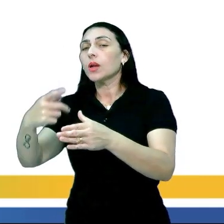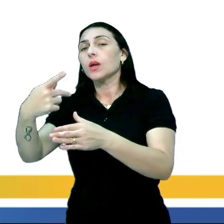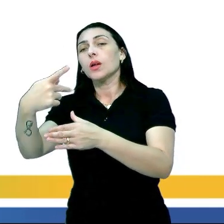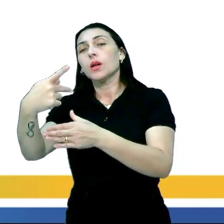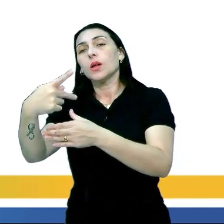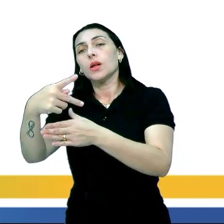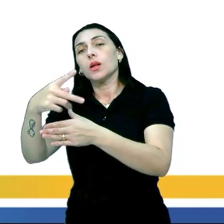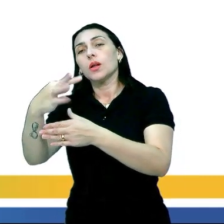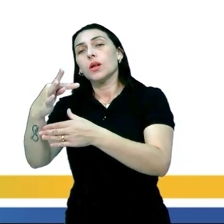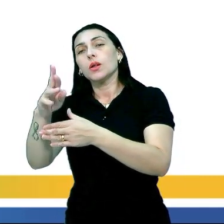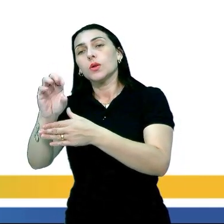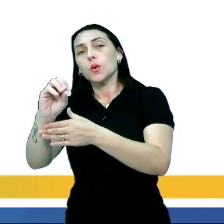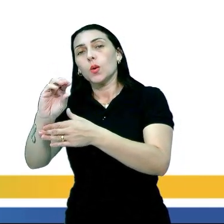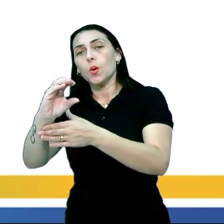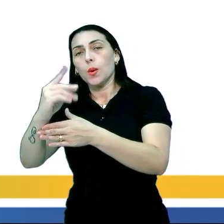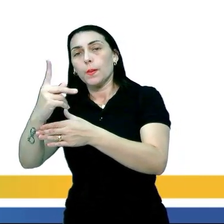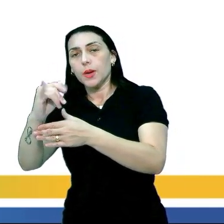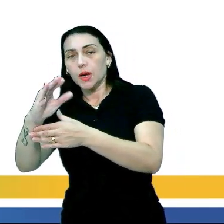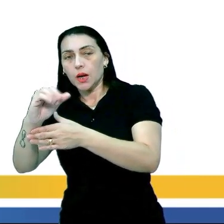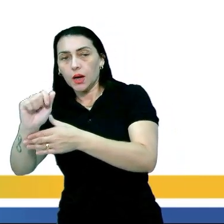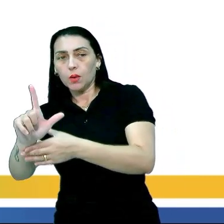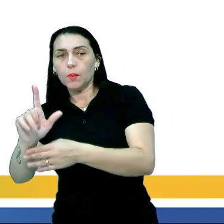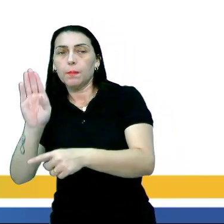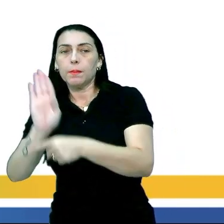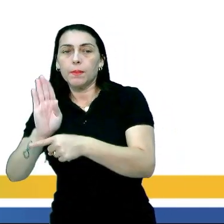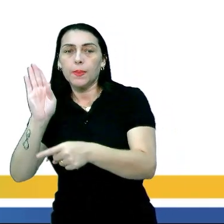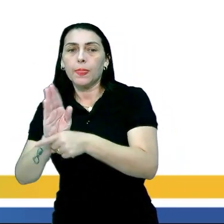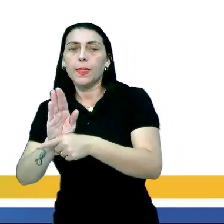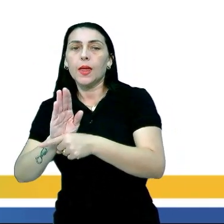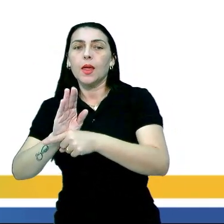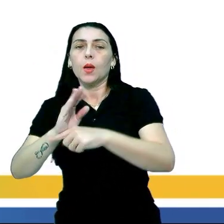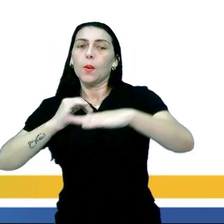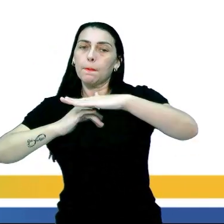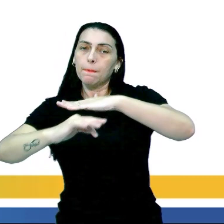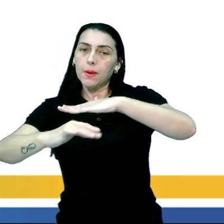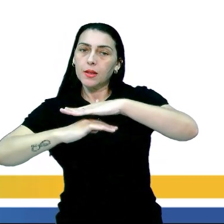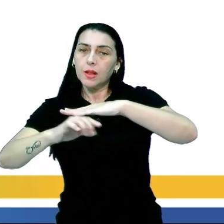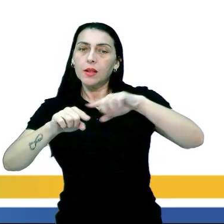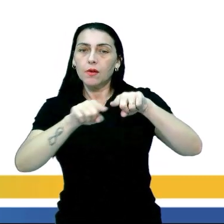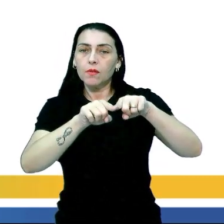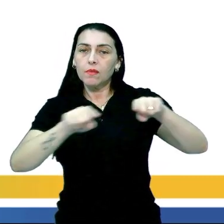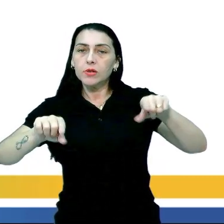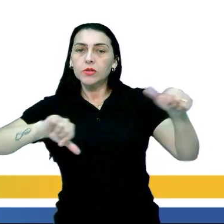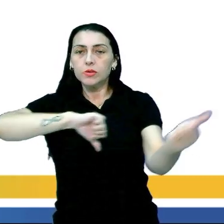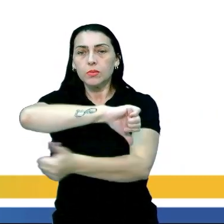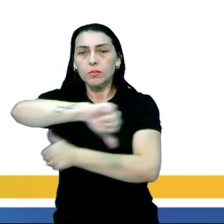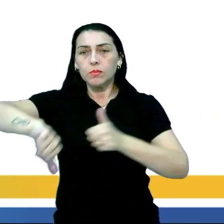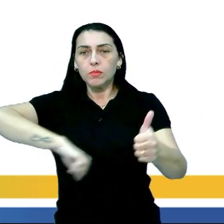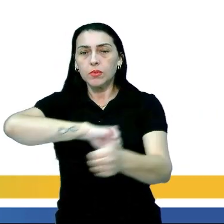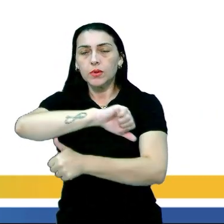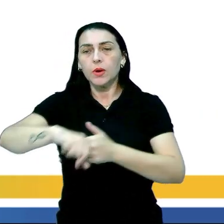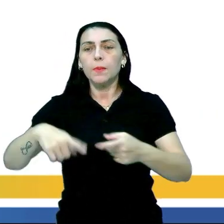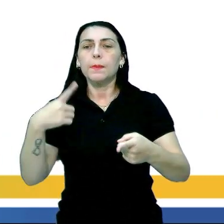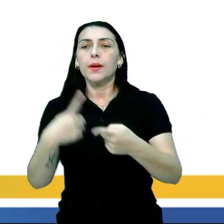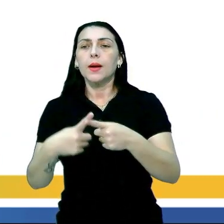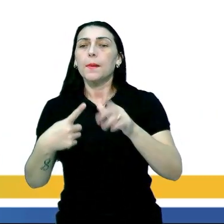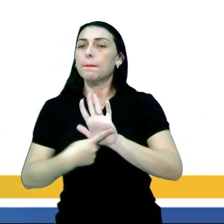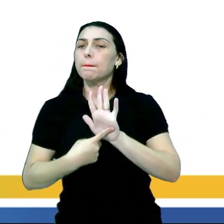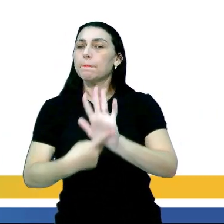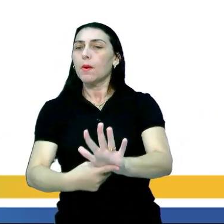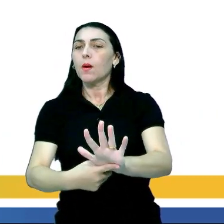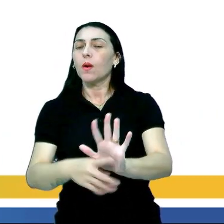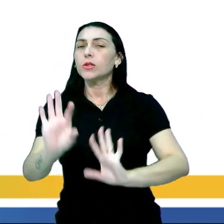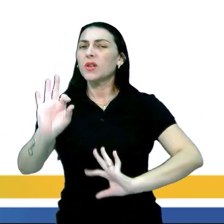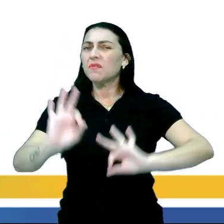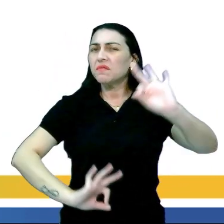tropical. A letra B diz: o complexo Pantanal é uma faixa de transição.